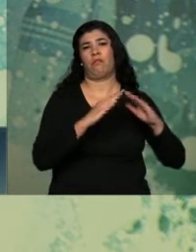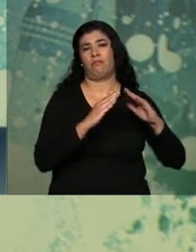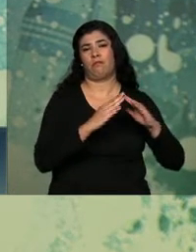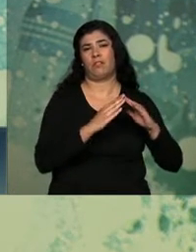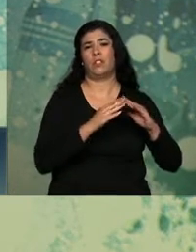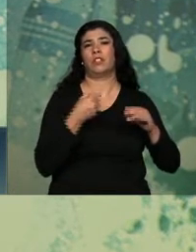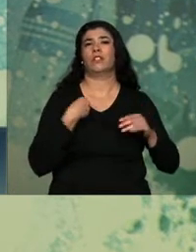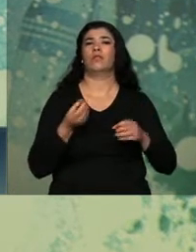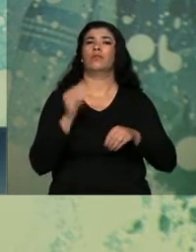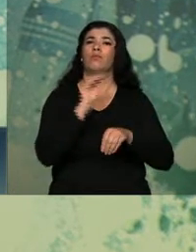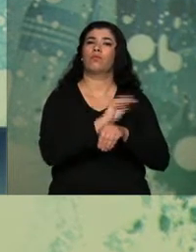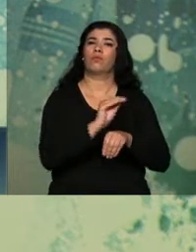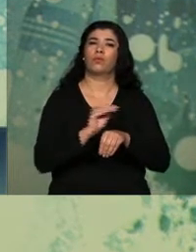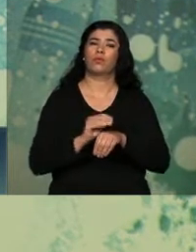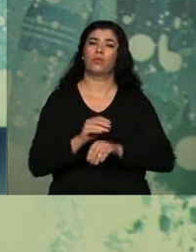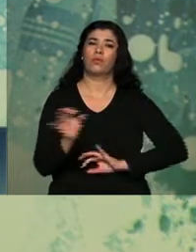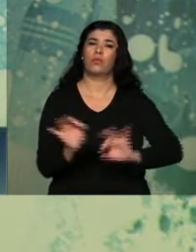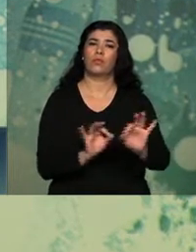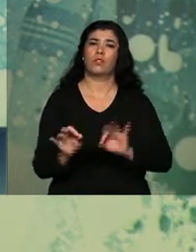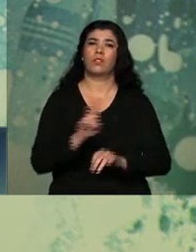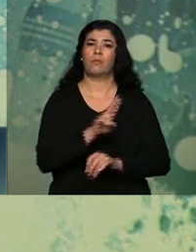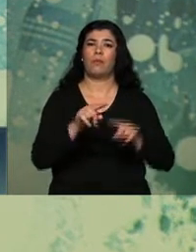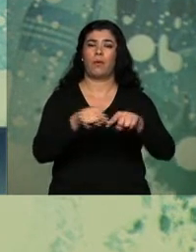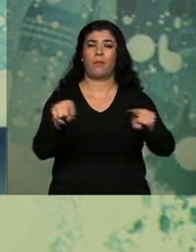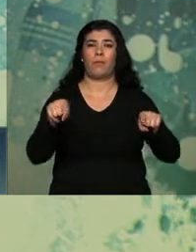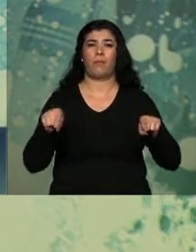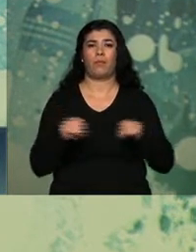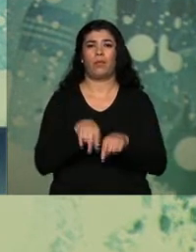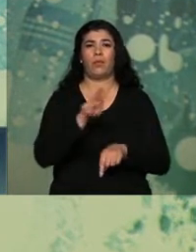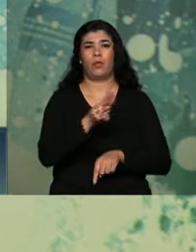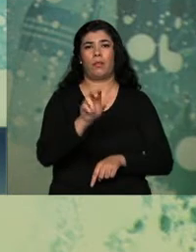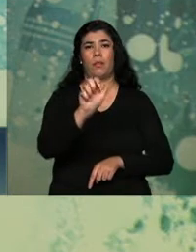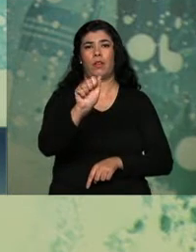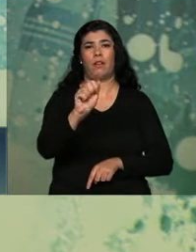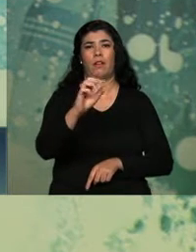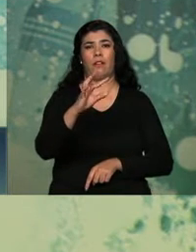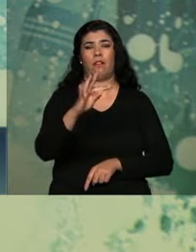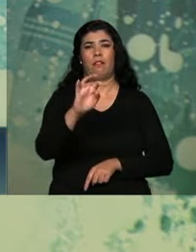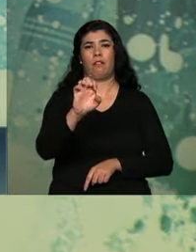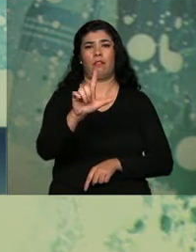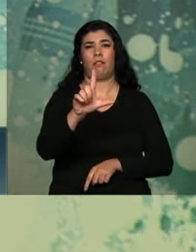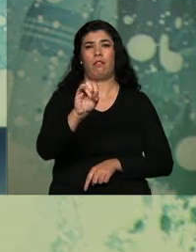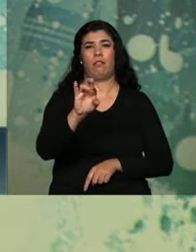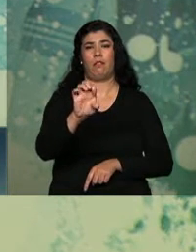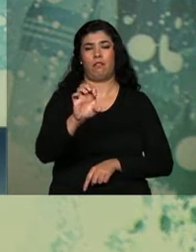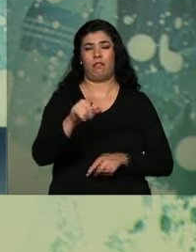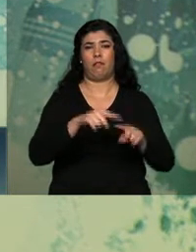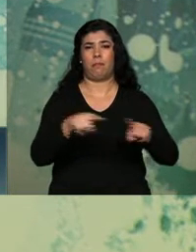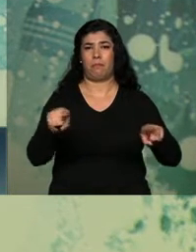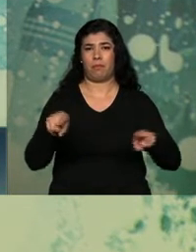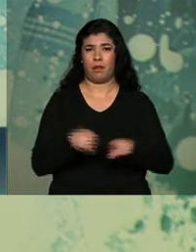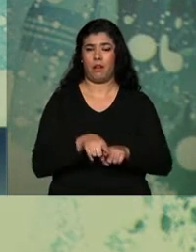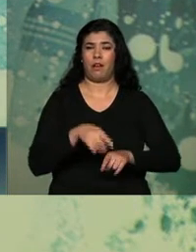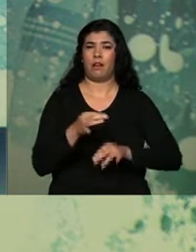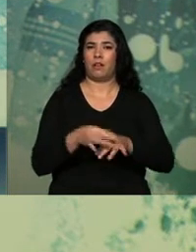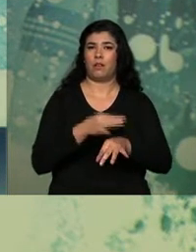deles, aí eu montei o meu ateliê. Junto com o cuidado dos meus filhos, eu desenvolvi o meu